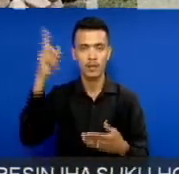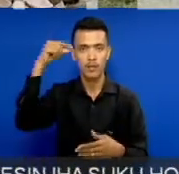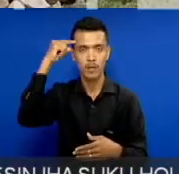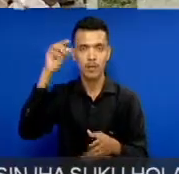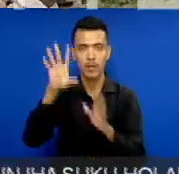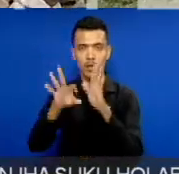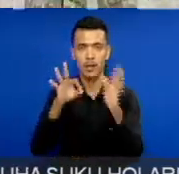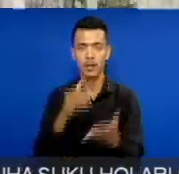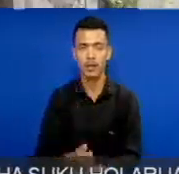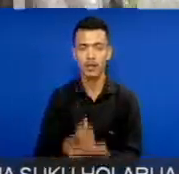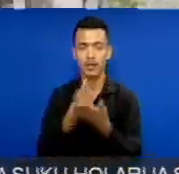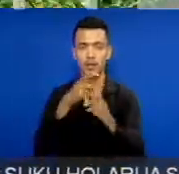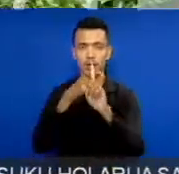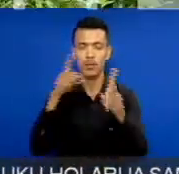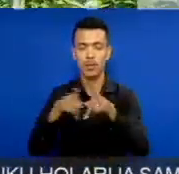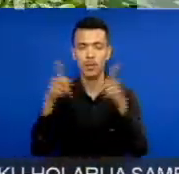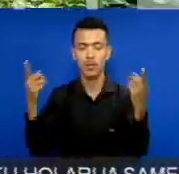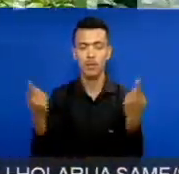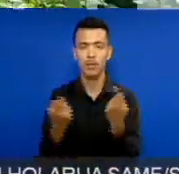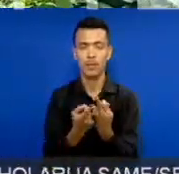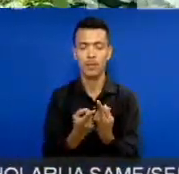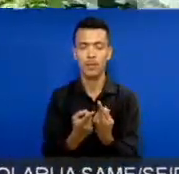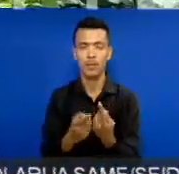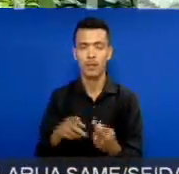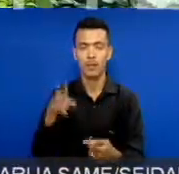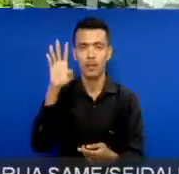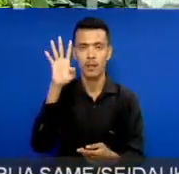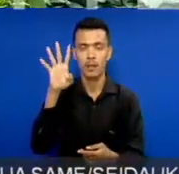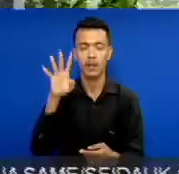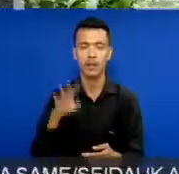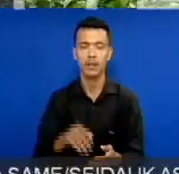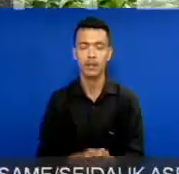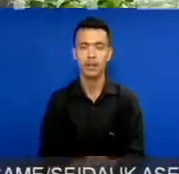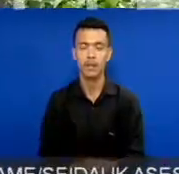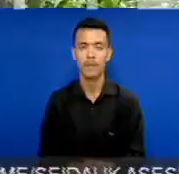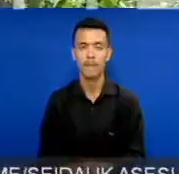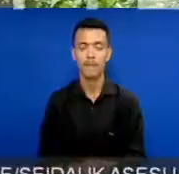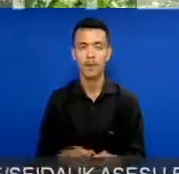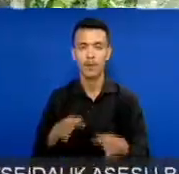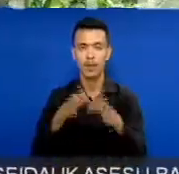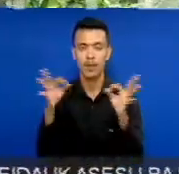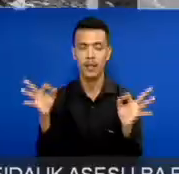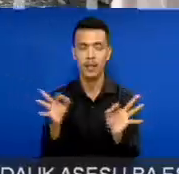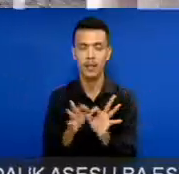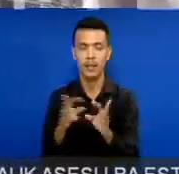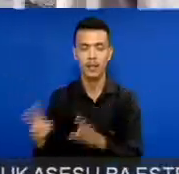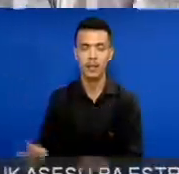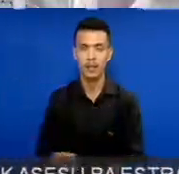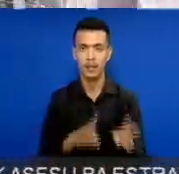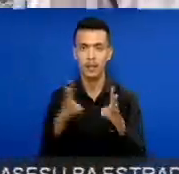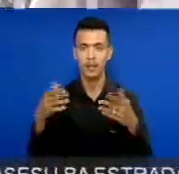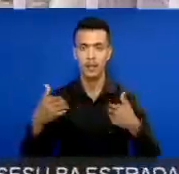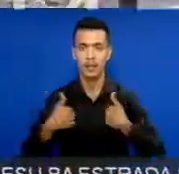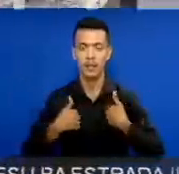Rusi Companhia Montana Diak, Marabia Limitada, Dili United, PTK. No Star King, rodihalo normalização ba estrada e a